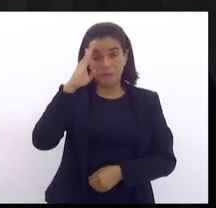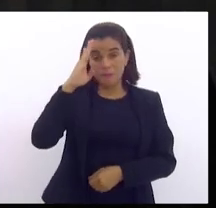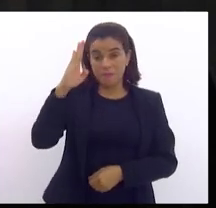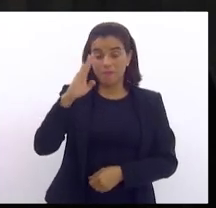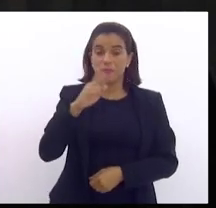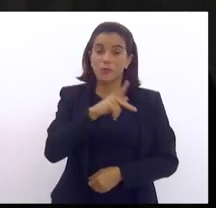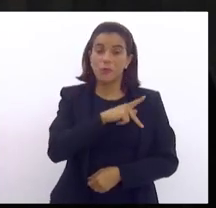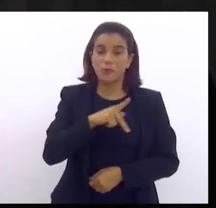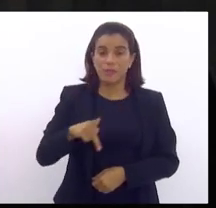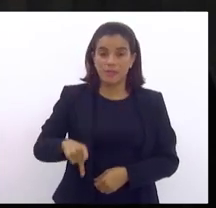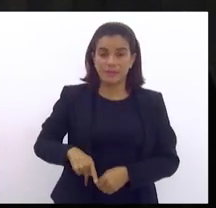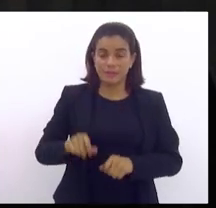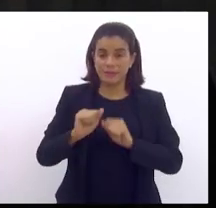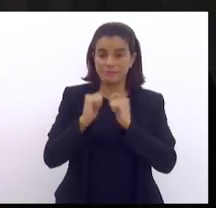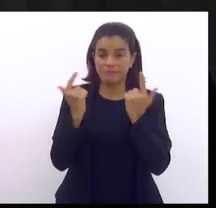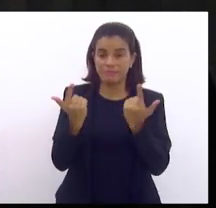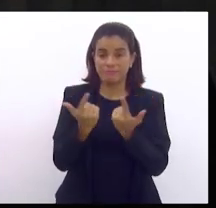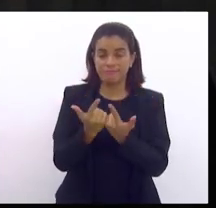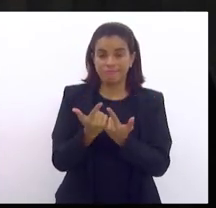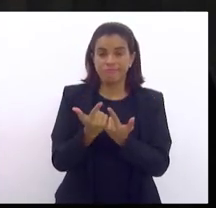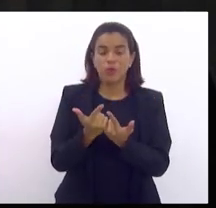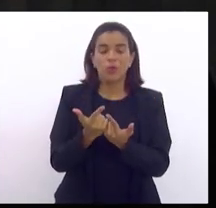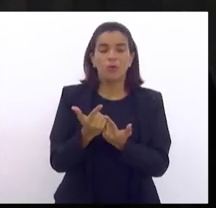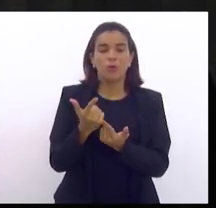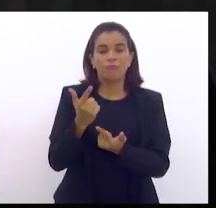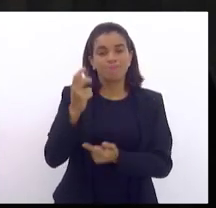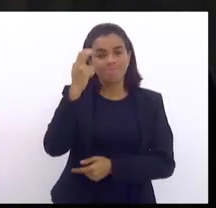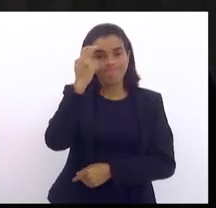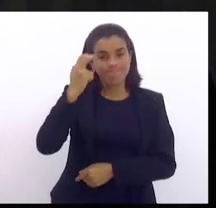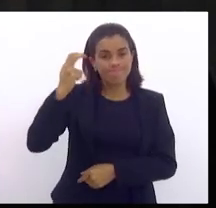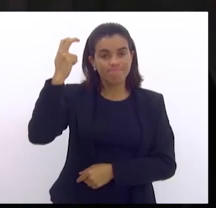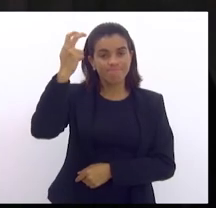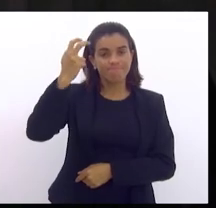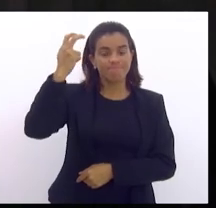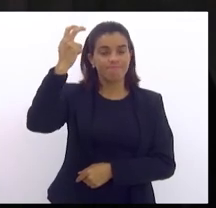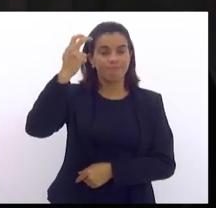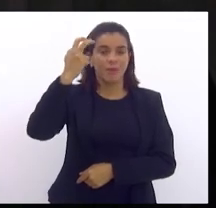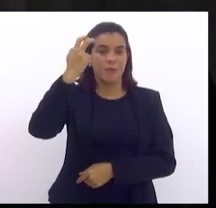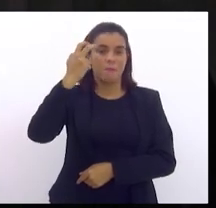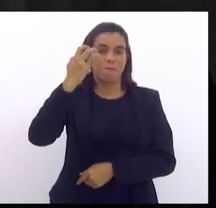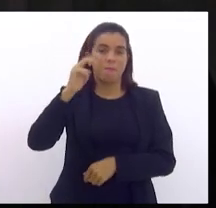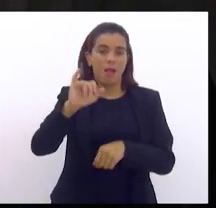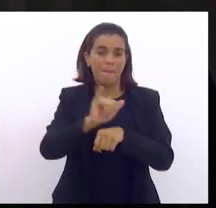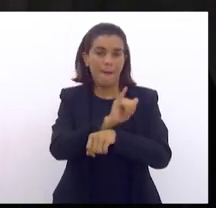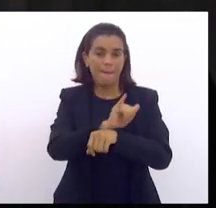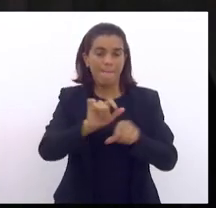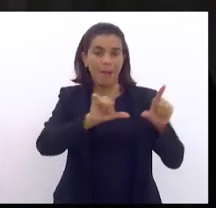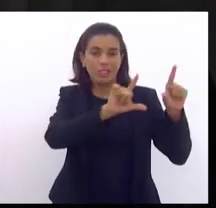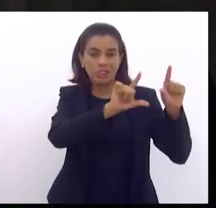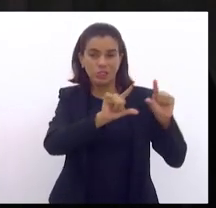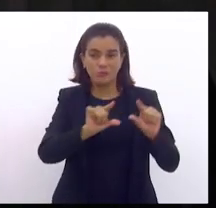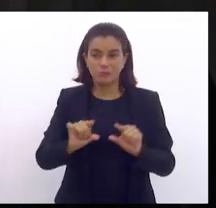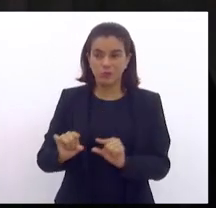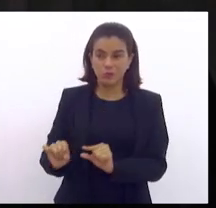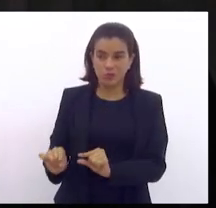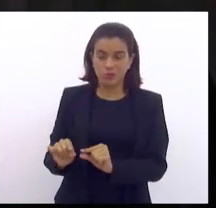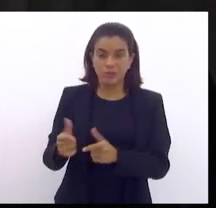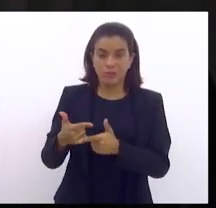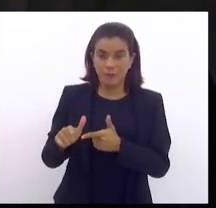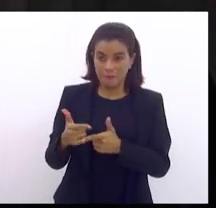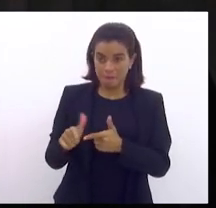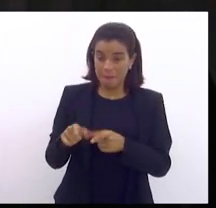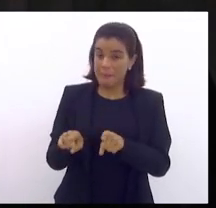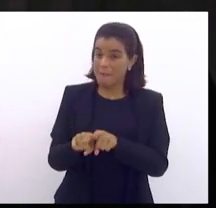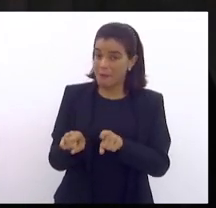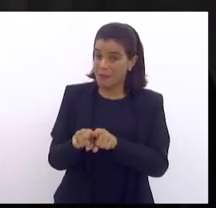o exercício de equilíbrio, sabedoria, para minorar esses problemas. E ainda virá projetos do